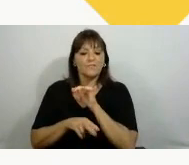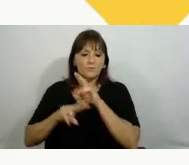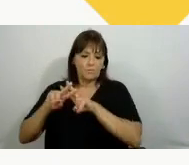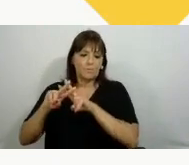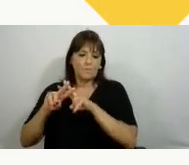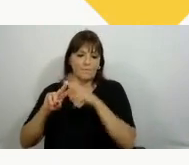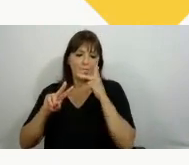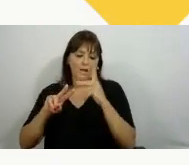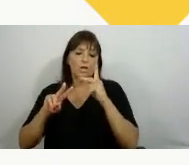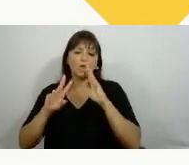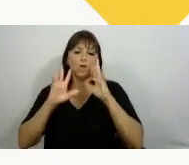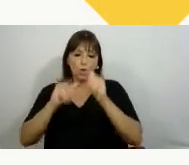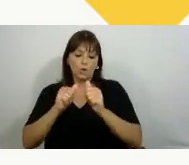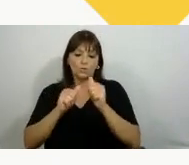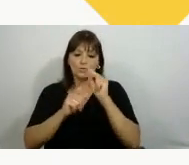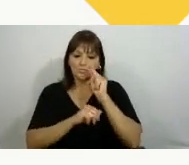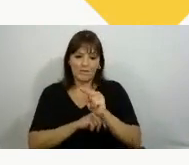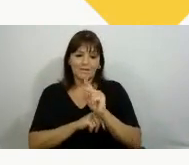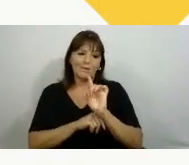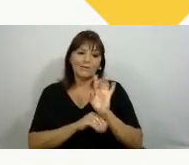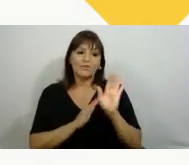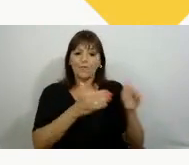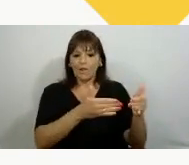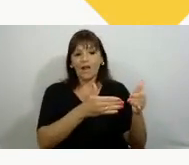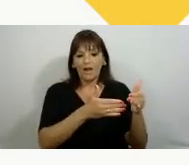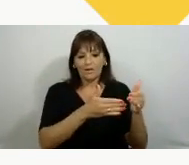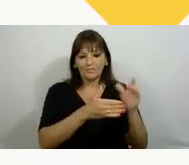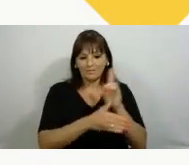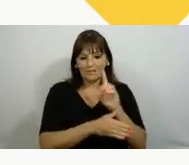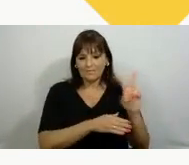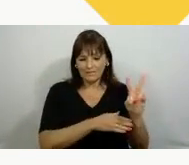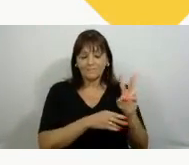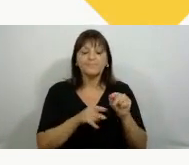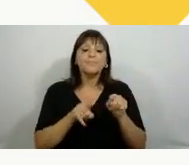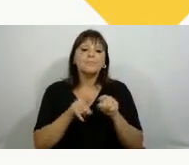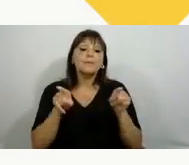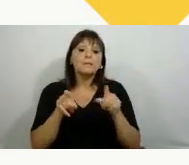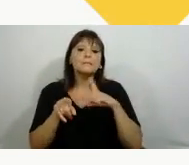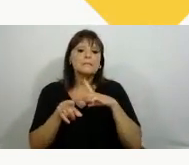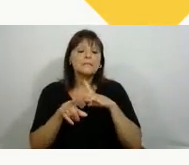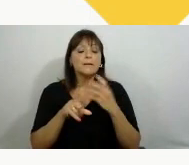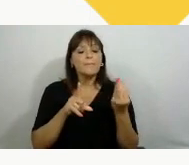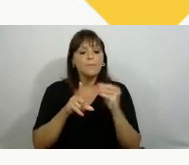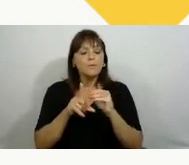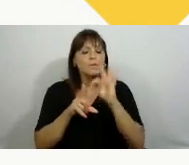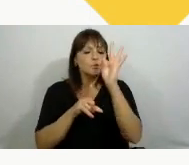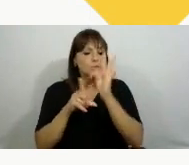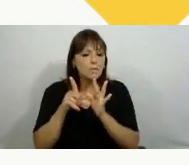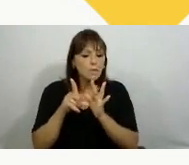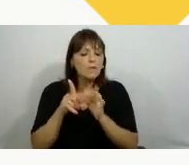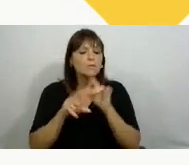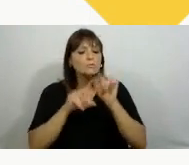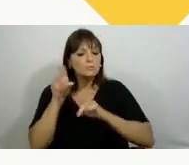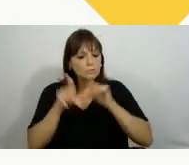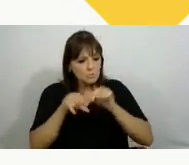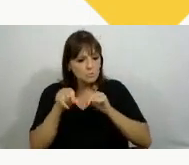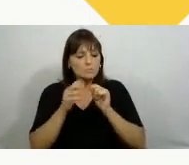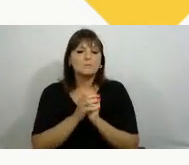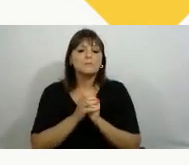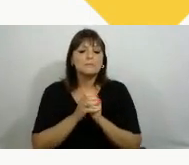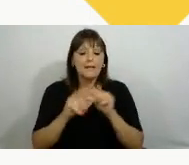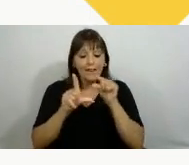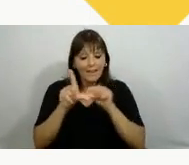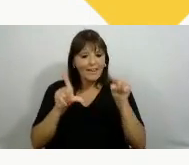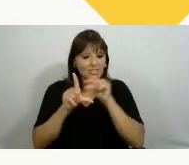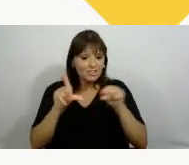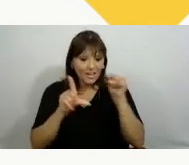com deficiência visual. E uma outra dica também, além de colocar no texto alternativo, coloque na própria legenda da sua imagem. Por quê?